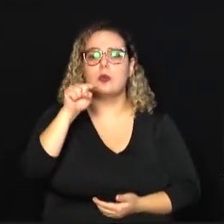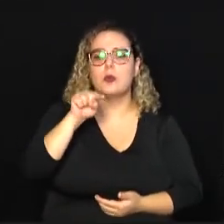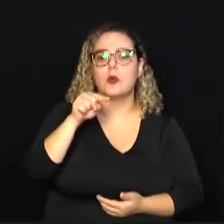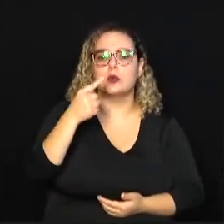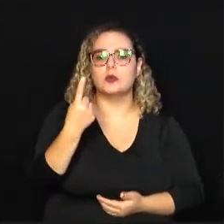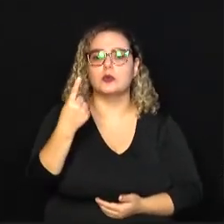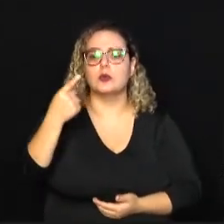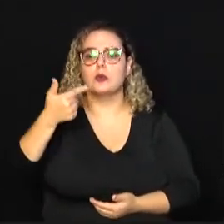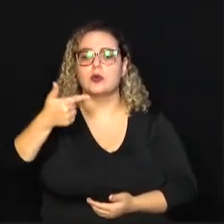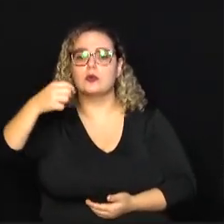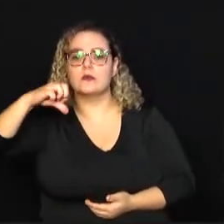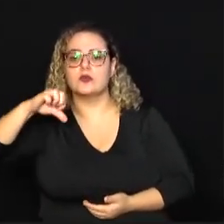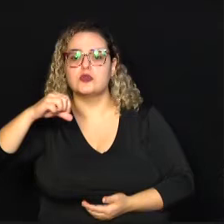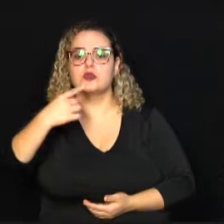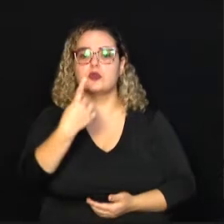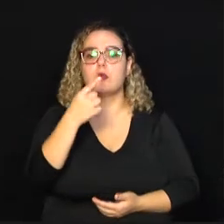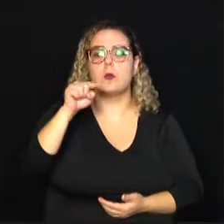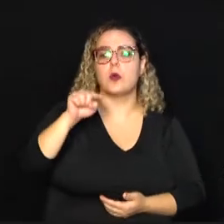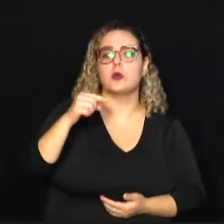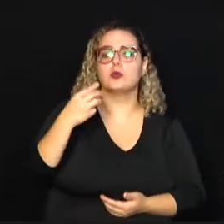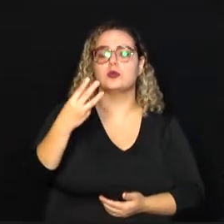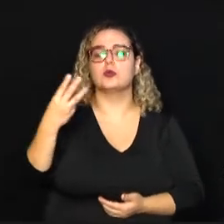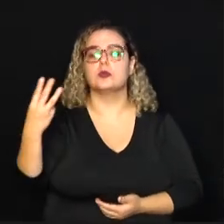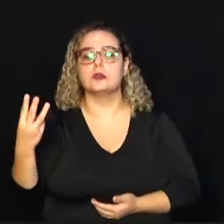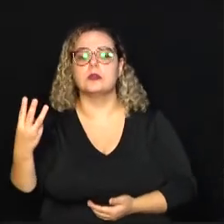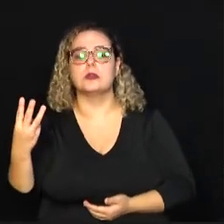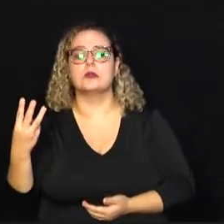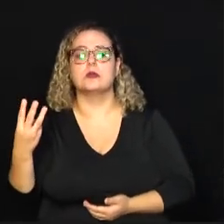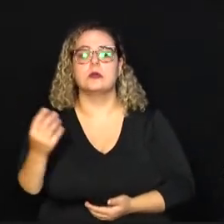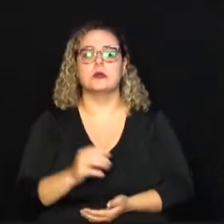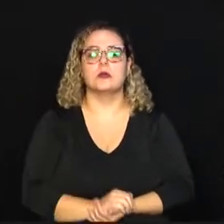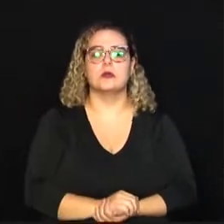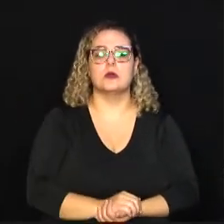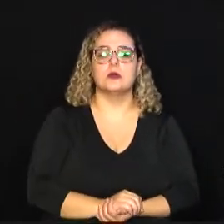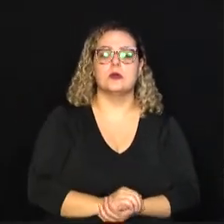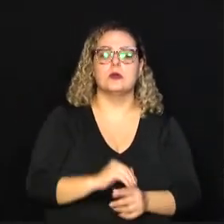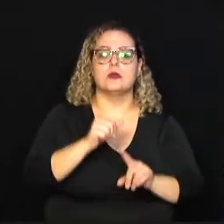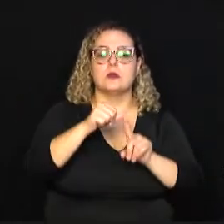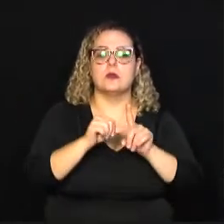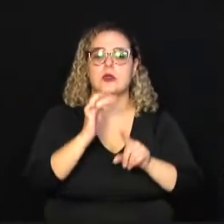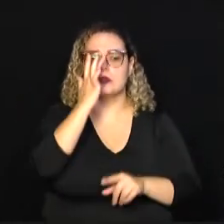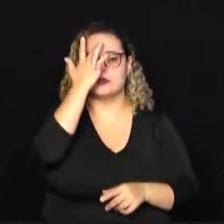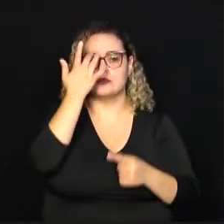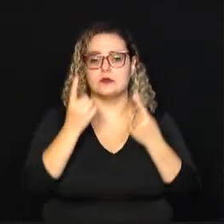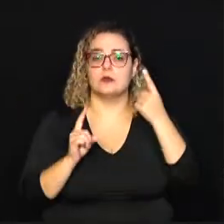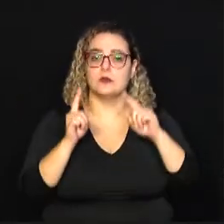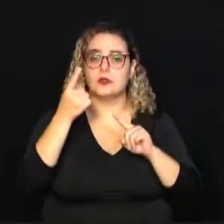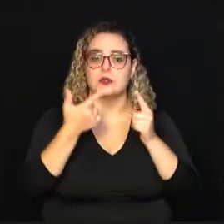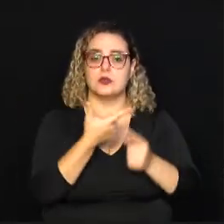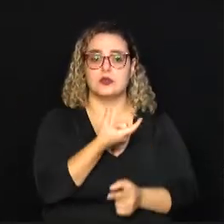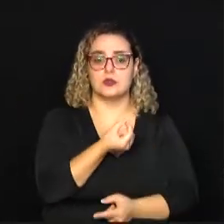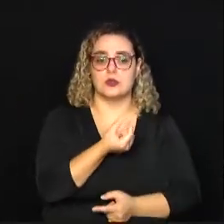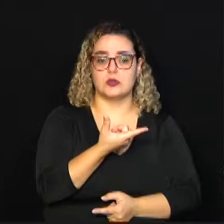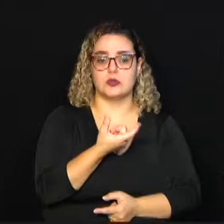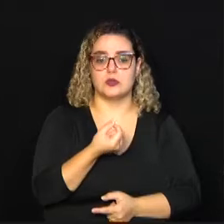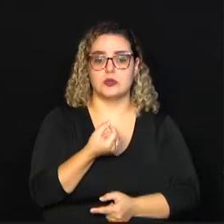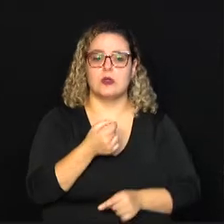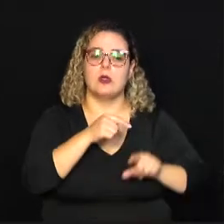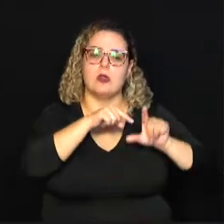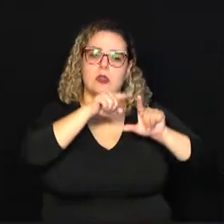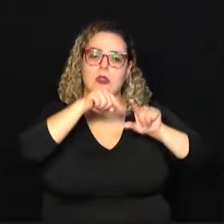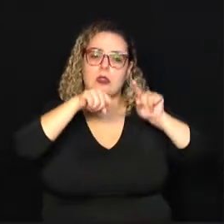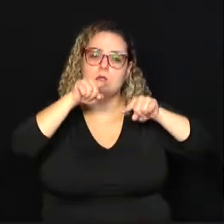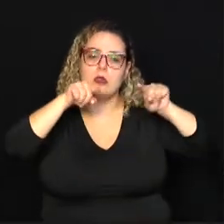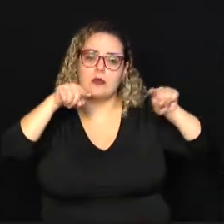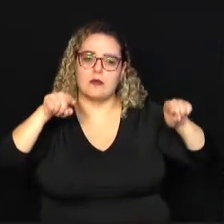1.1.33. E eu quero aqui falar, nós voltando aqui no tempo, em fevereiro de 2020, né, a gente começa com o predomínio de algumas variantes, você vê que